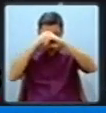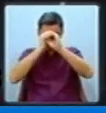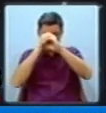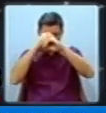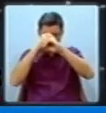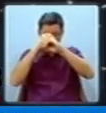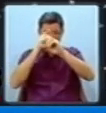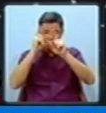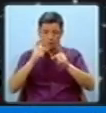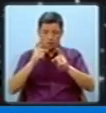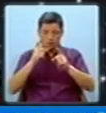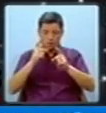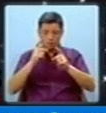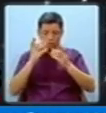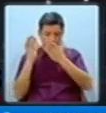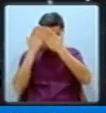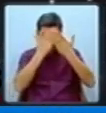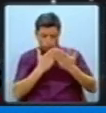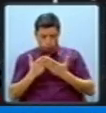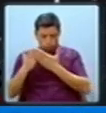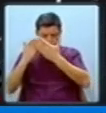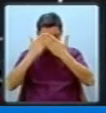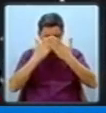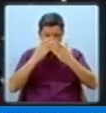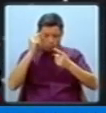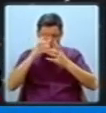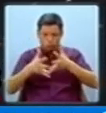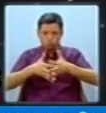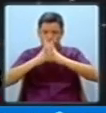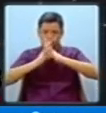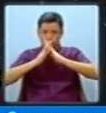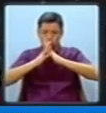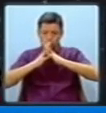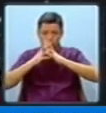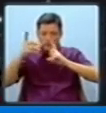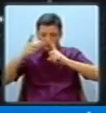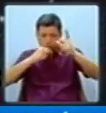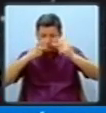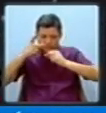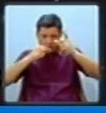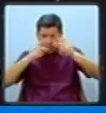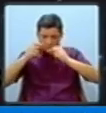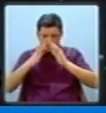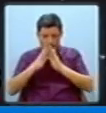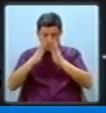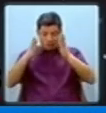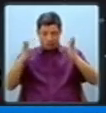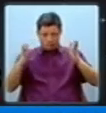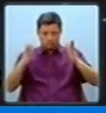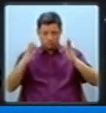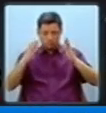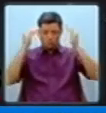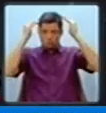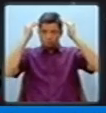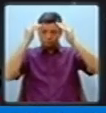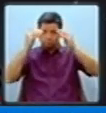potentes, que os astrónomos estudam com melhor detalhe estas estruturas que nós vemos, enxames de estrelas, nomeadamente enxames abertos de estrelas, ou